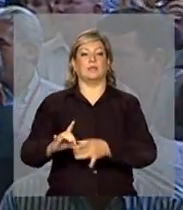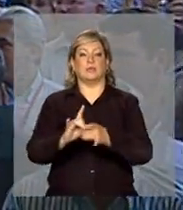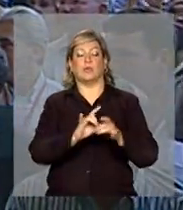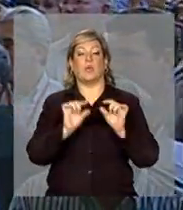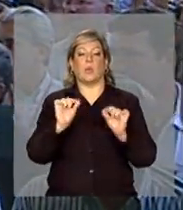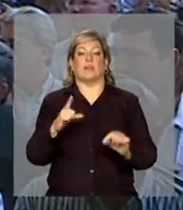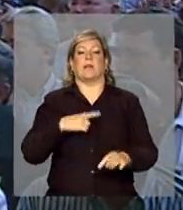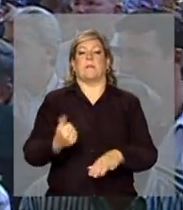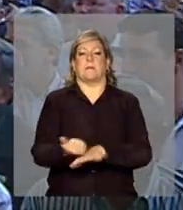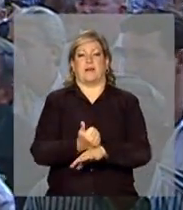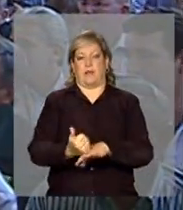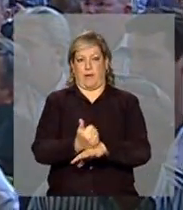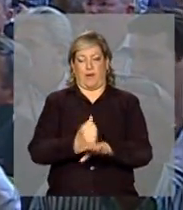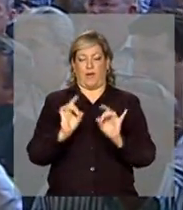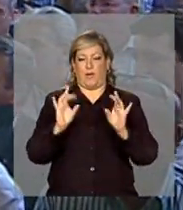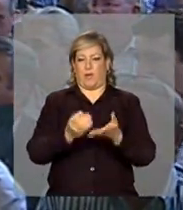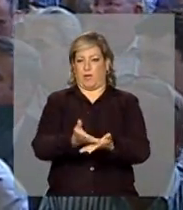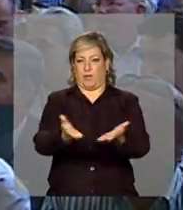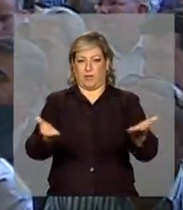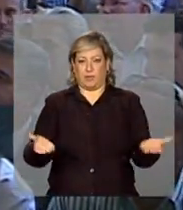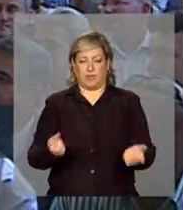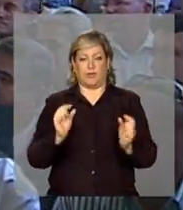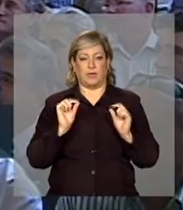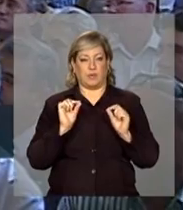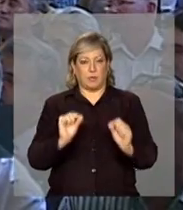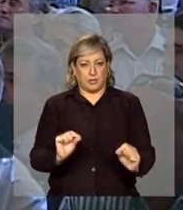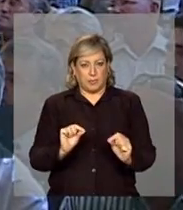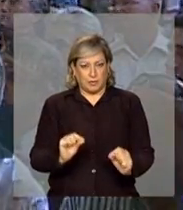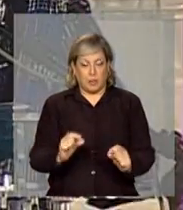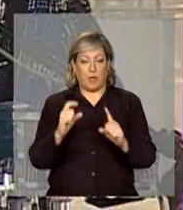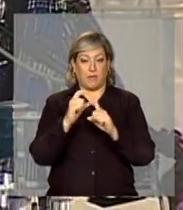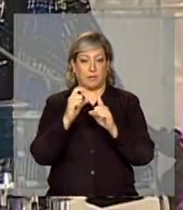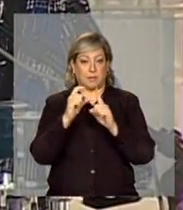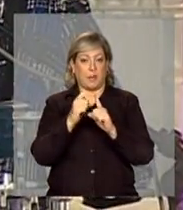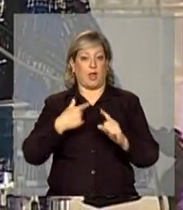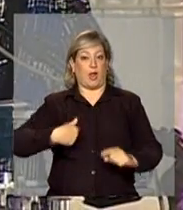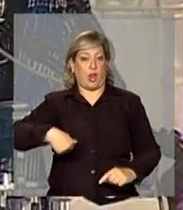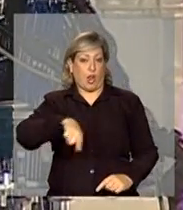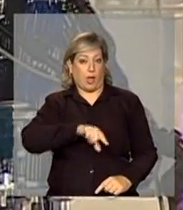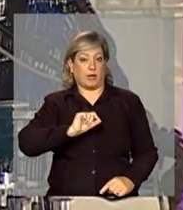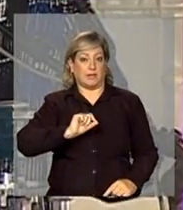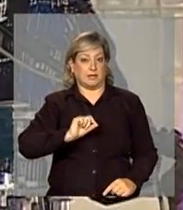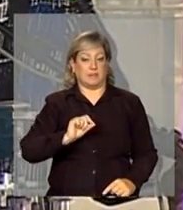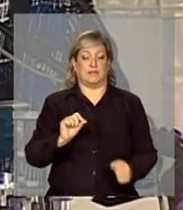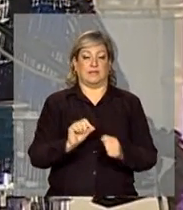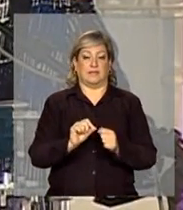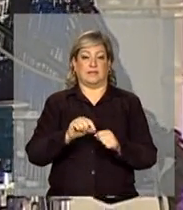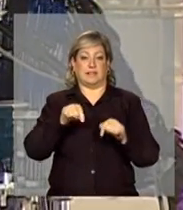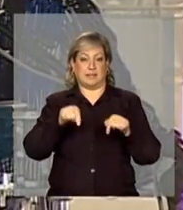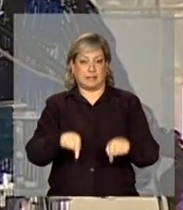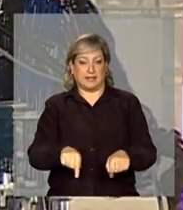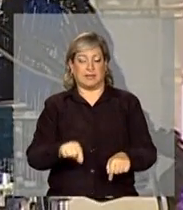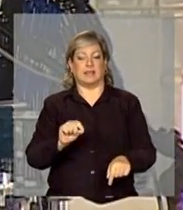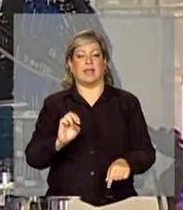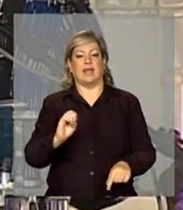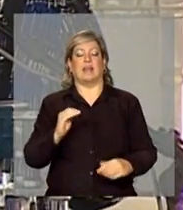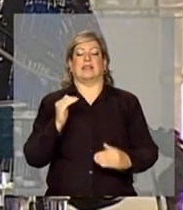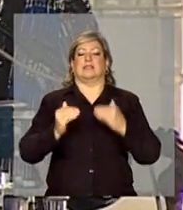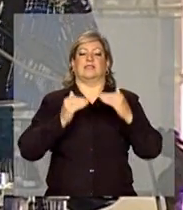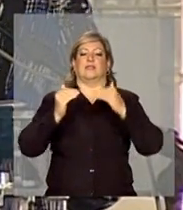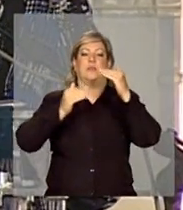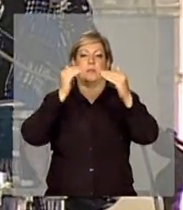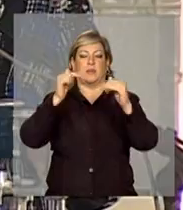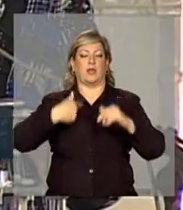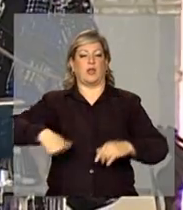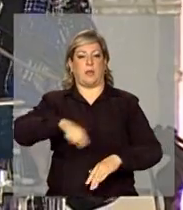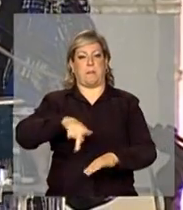de melhor. O verbo que nós conjugamos aqui é o verbo do desenvolvimento